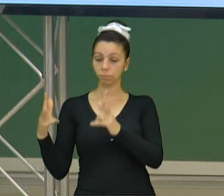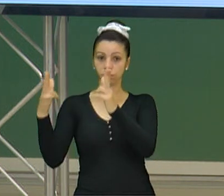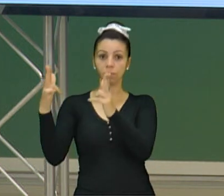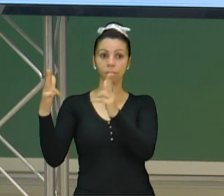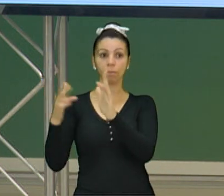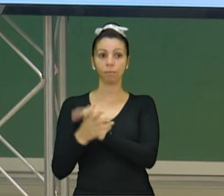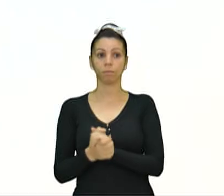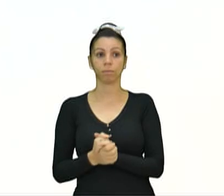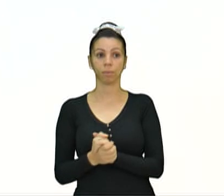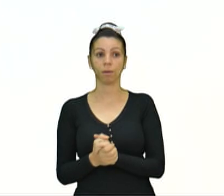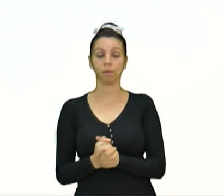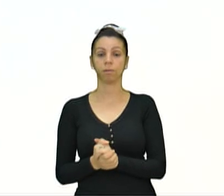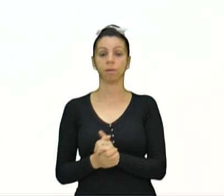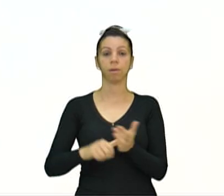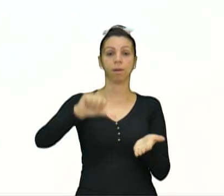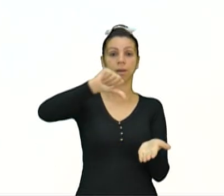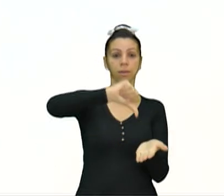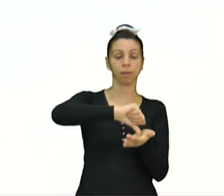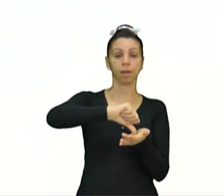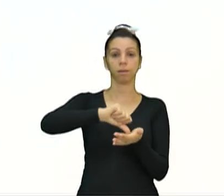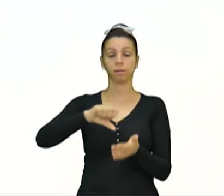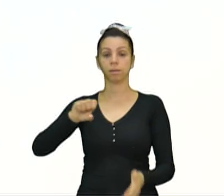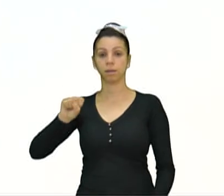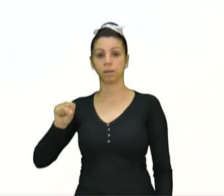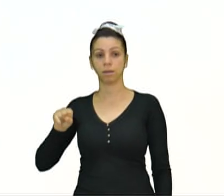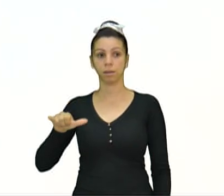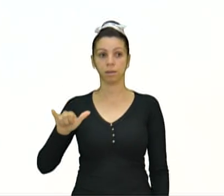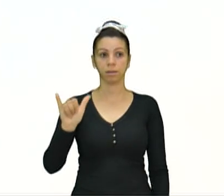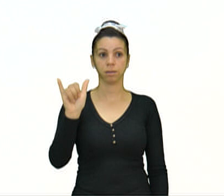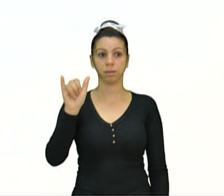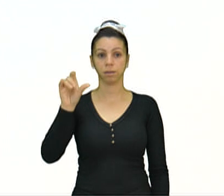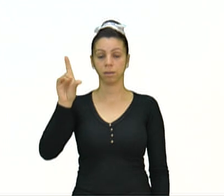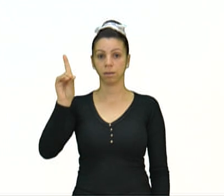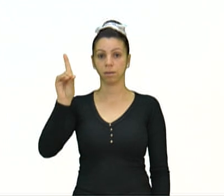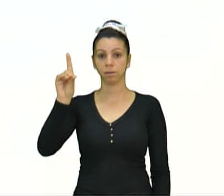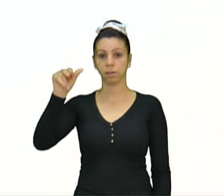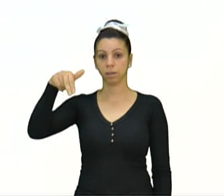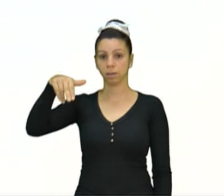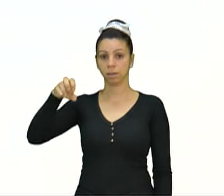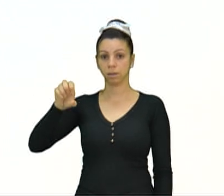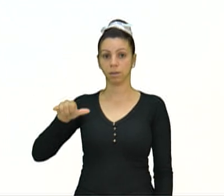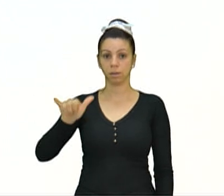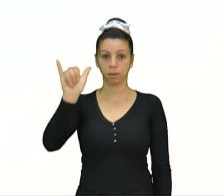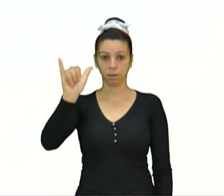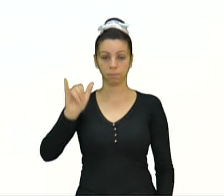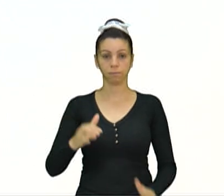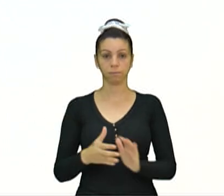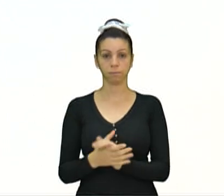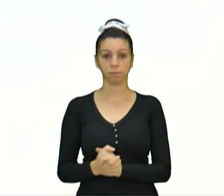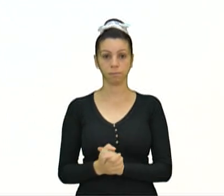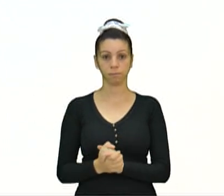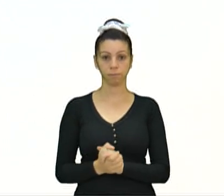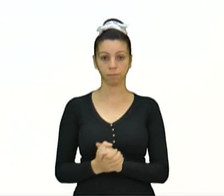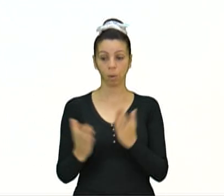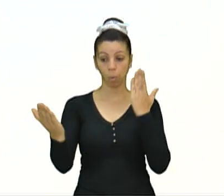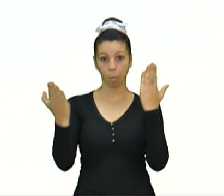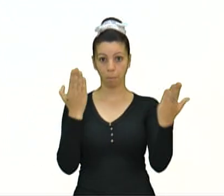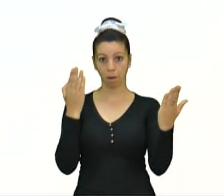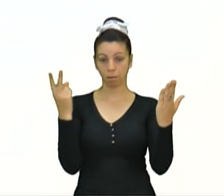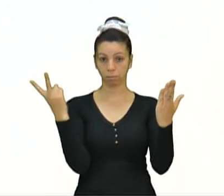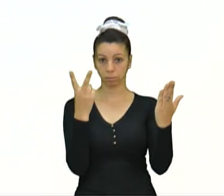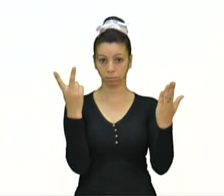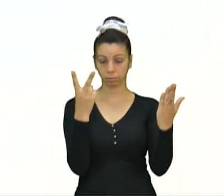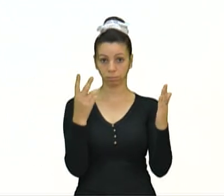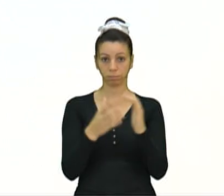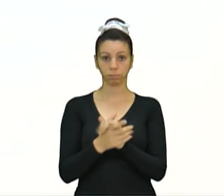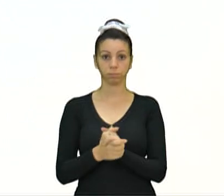Daí a frase diz assim, ó. The data speeds in Athens was faster than the data speeds in Sydney.